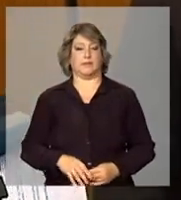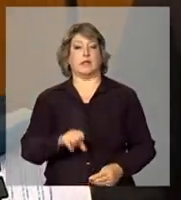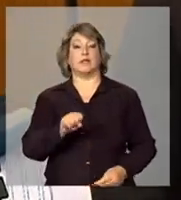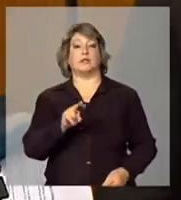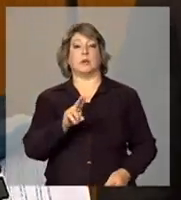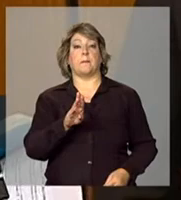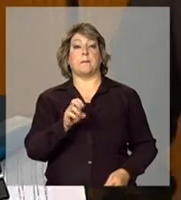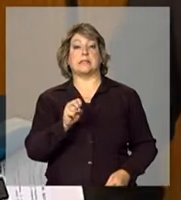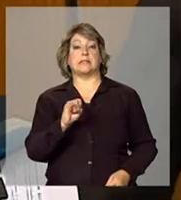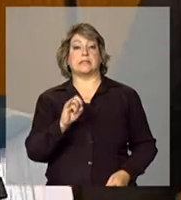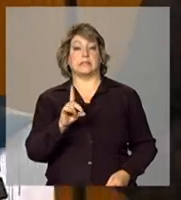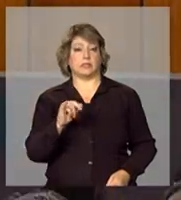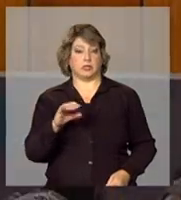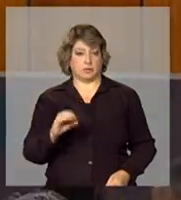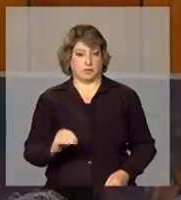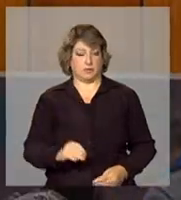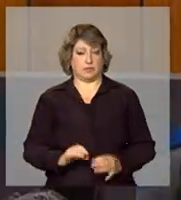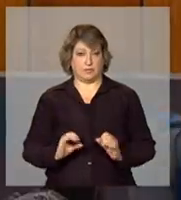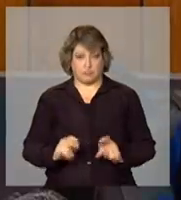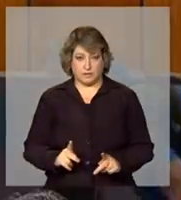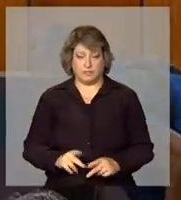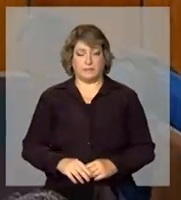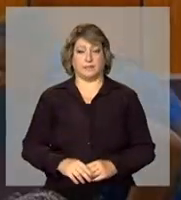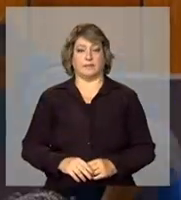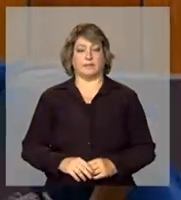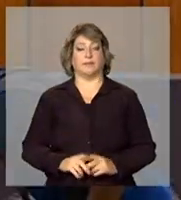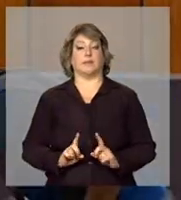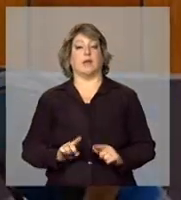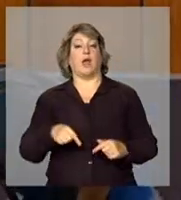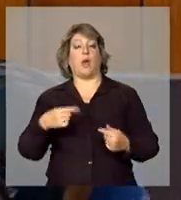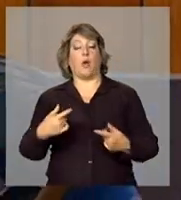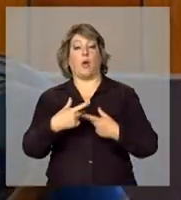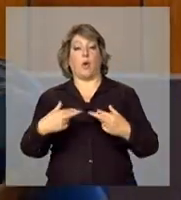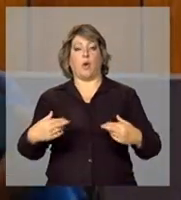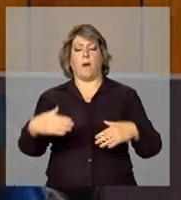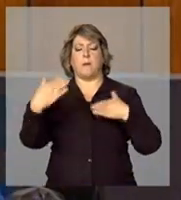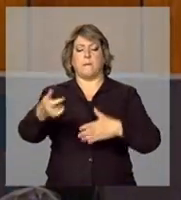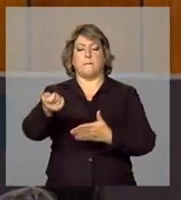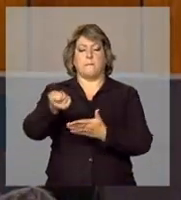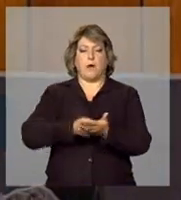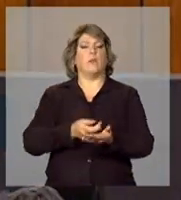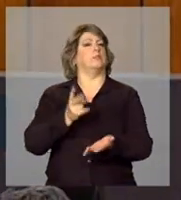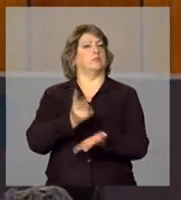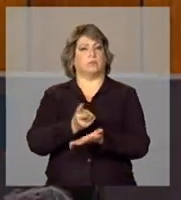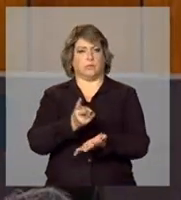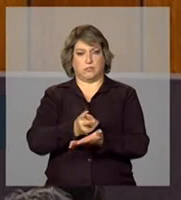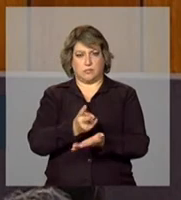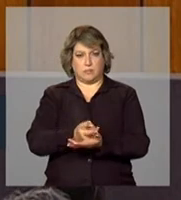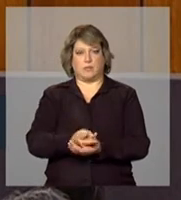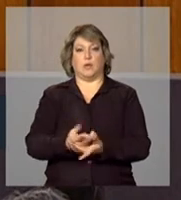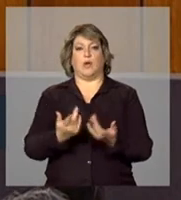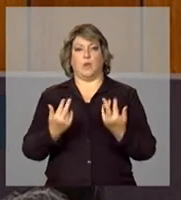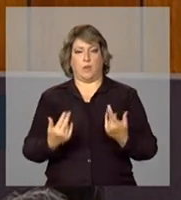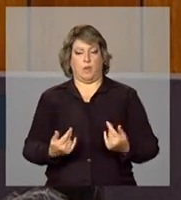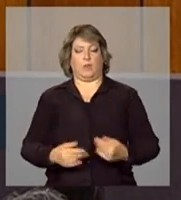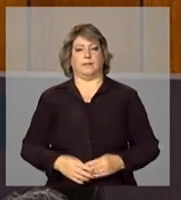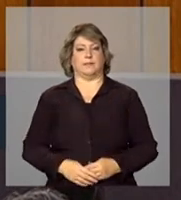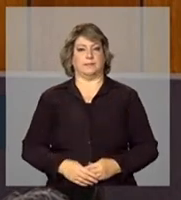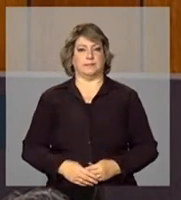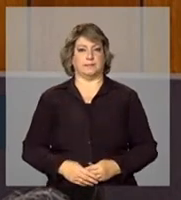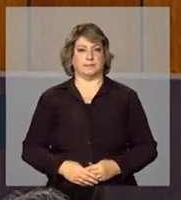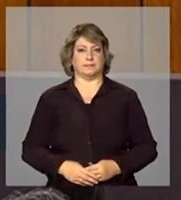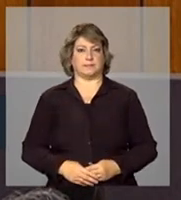subsídio subsídio tá e a outra coisa concursos estão mantidos conforme correspondente do